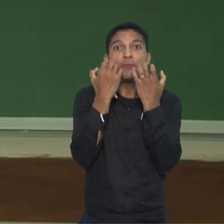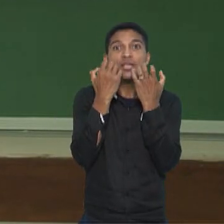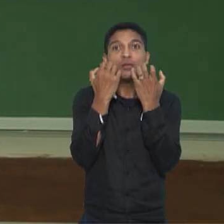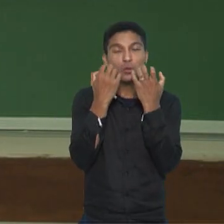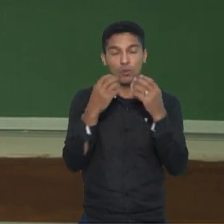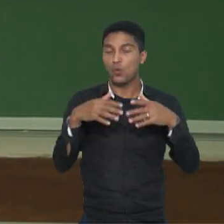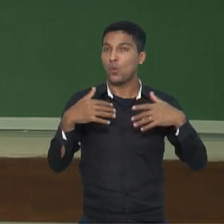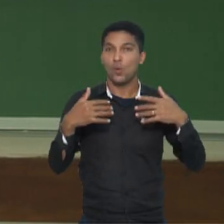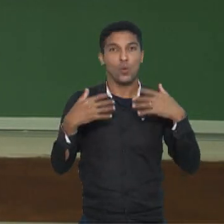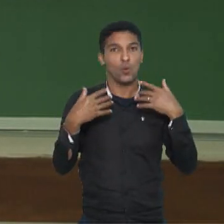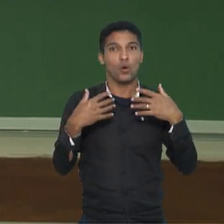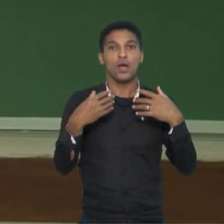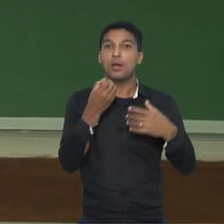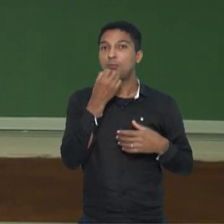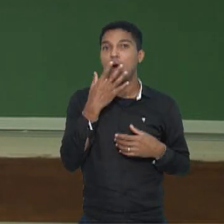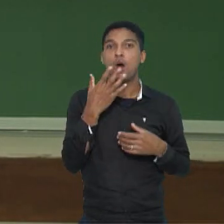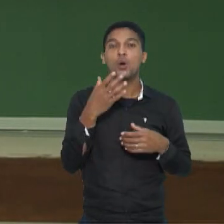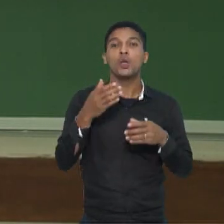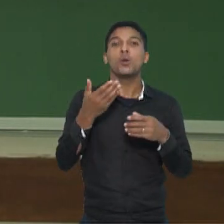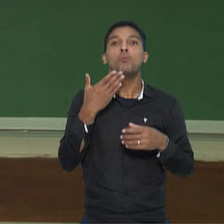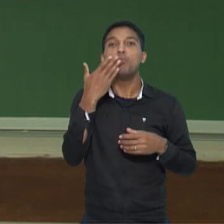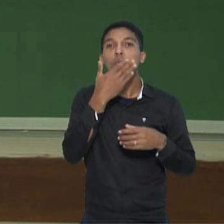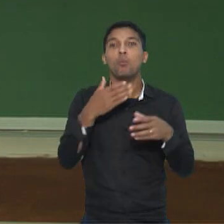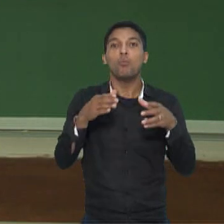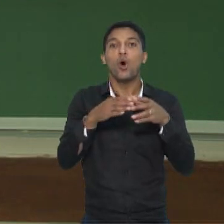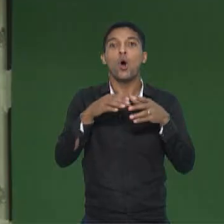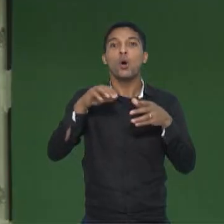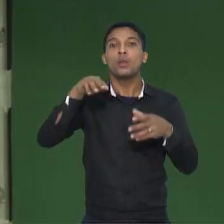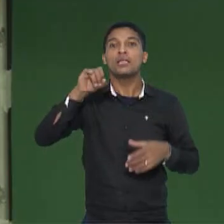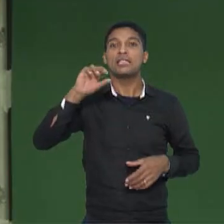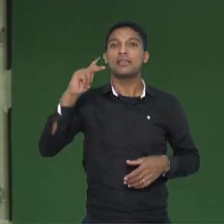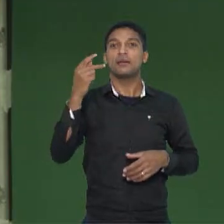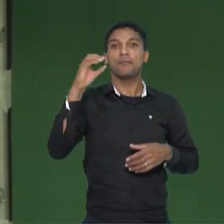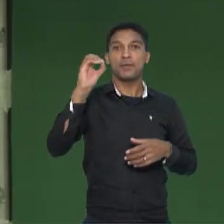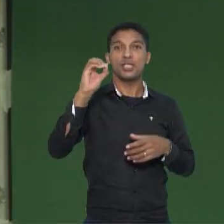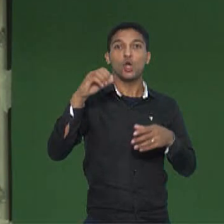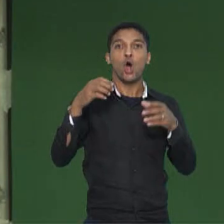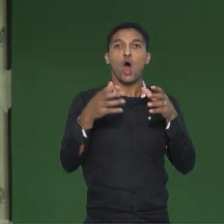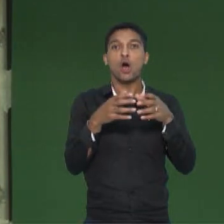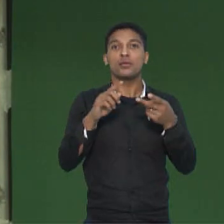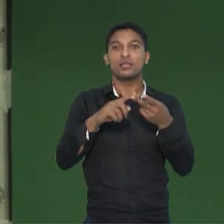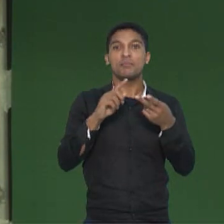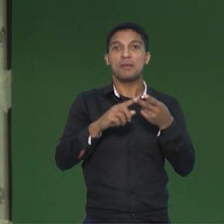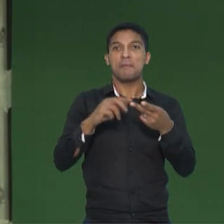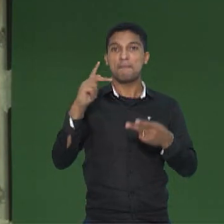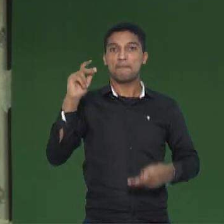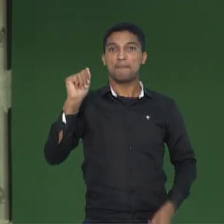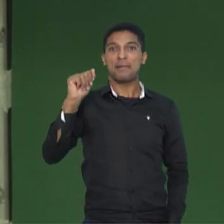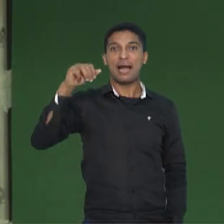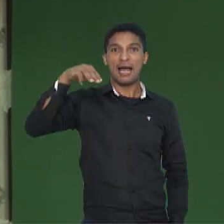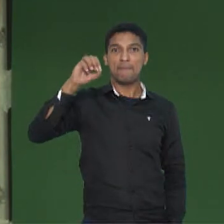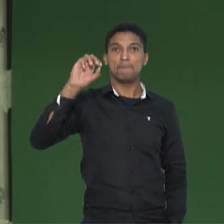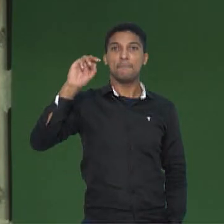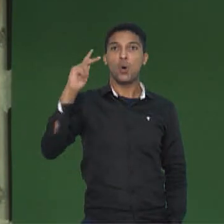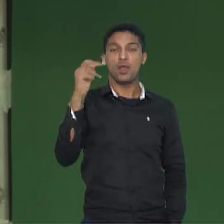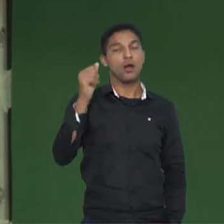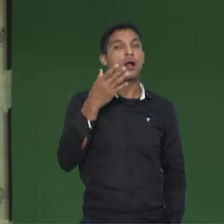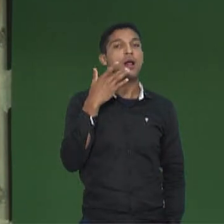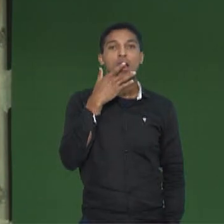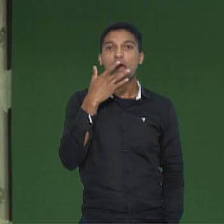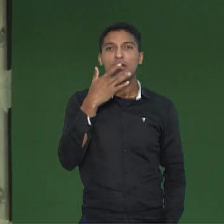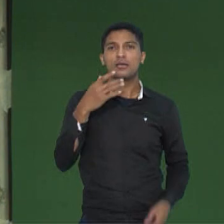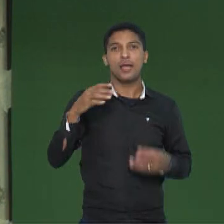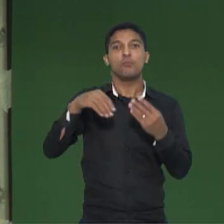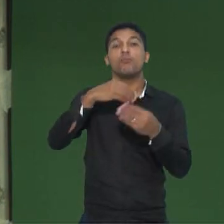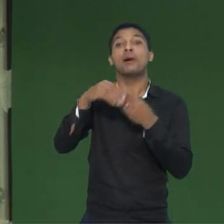pamonha, um bolo de milho. Mas foi uma domesticação, mas ainda existe também as